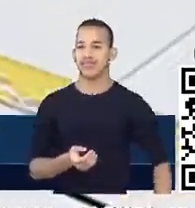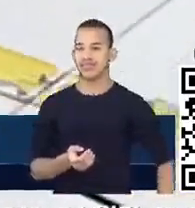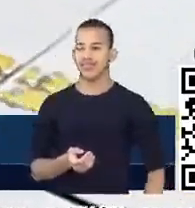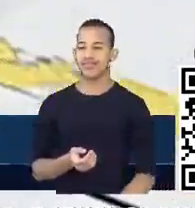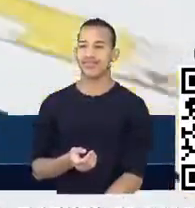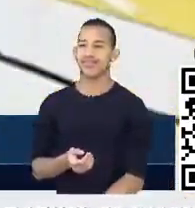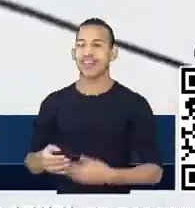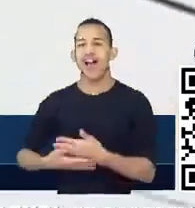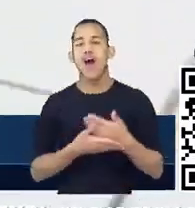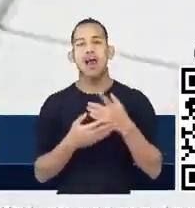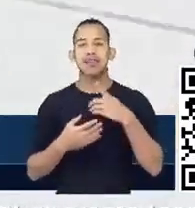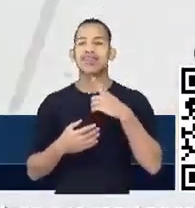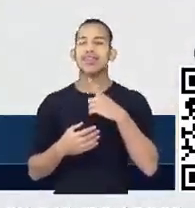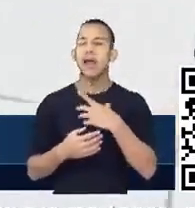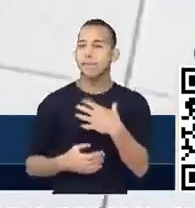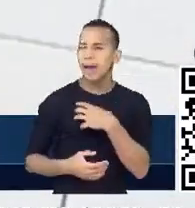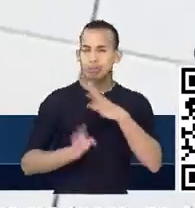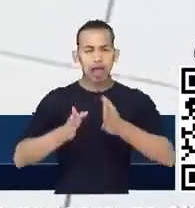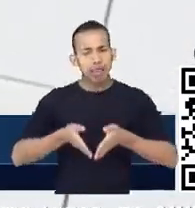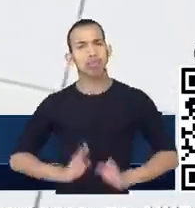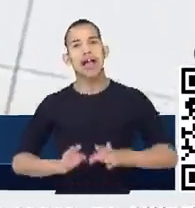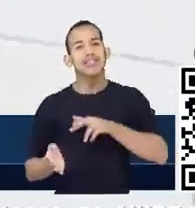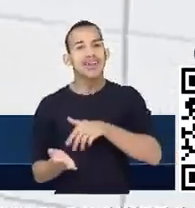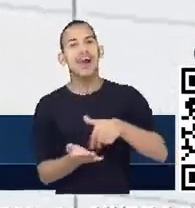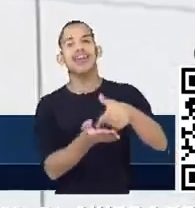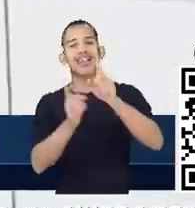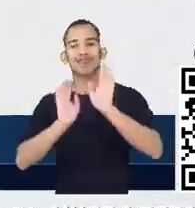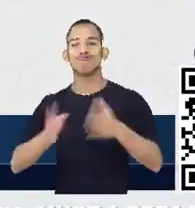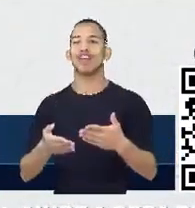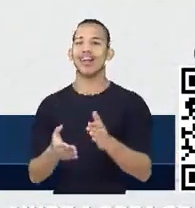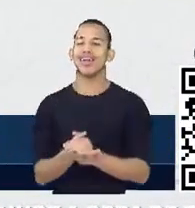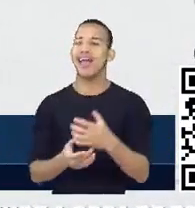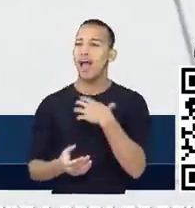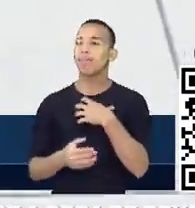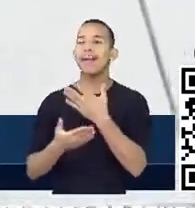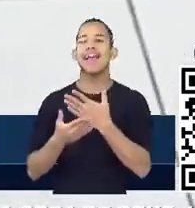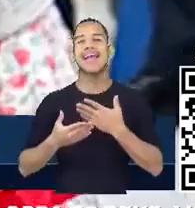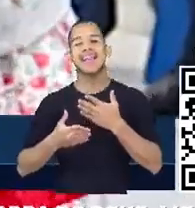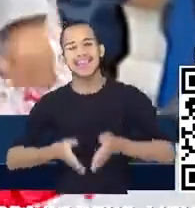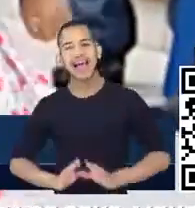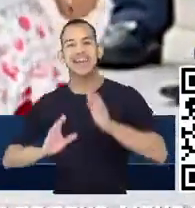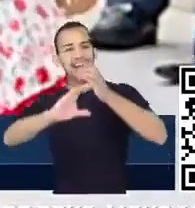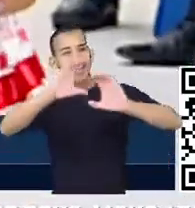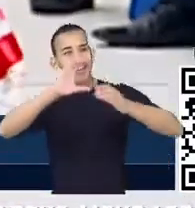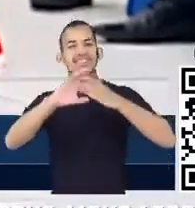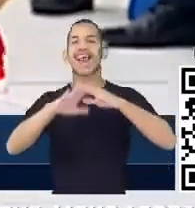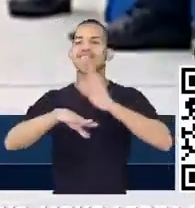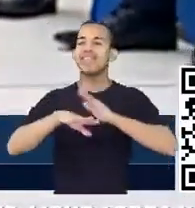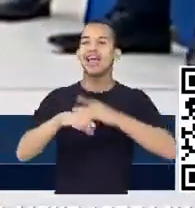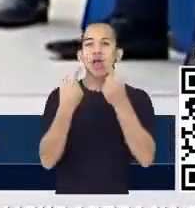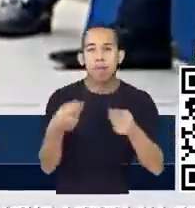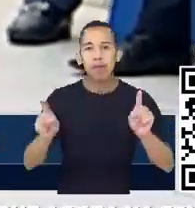Rapaz, baiano já nasce andando, não sei porquê. É, aposto. Diz que baiano nasce cantando, fazendo show. O pessoal fala,